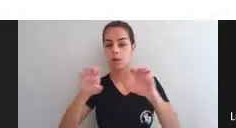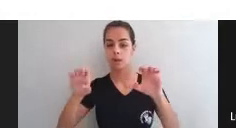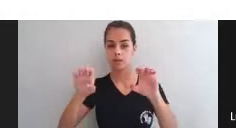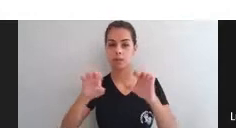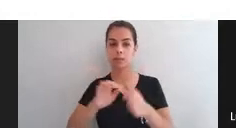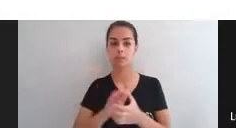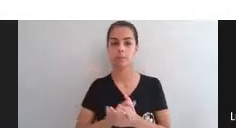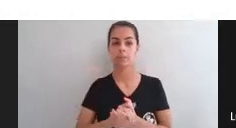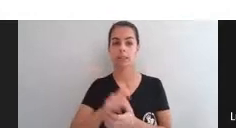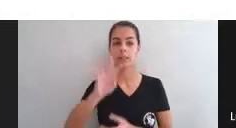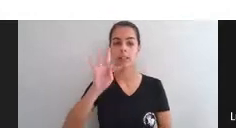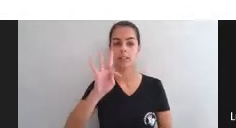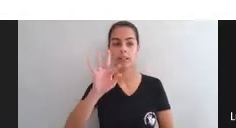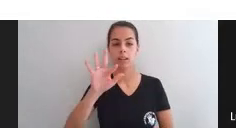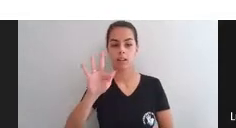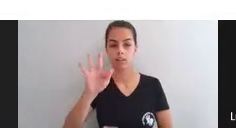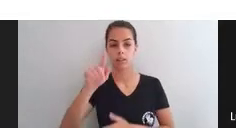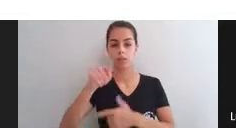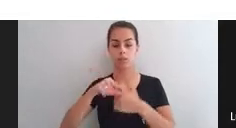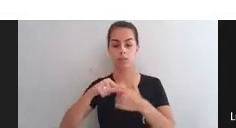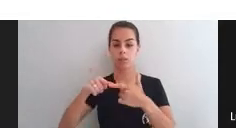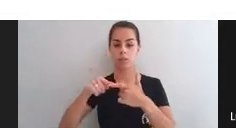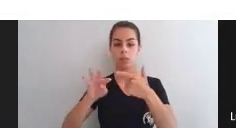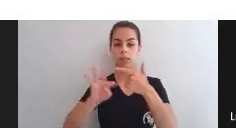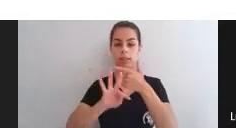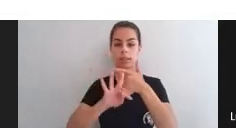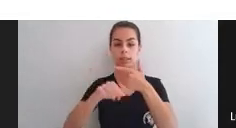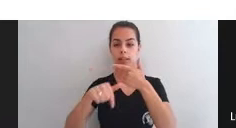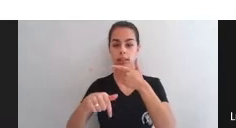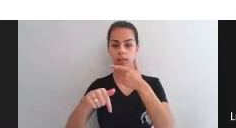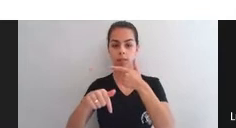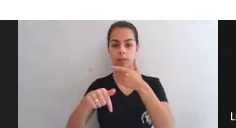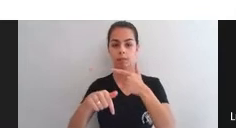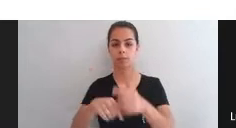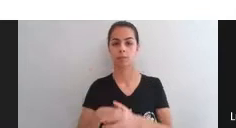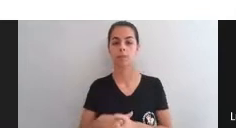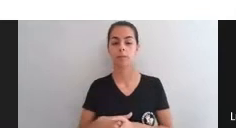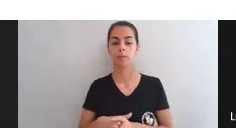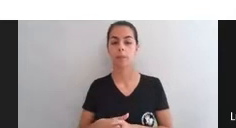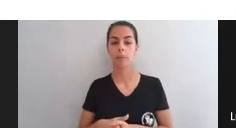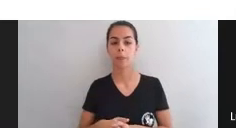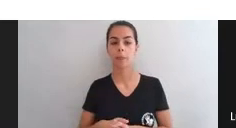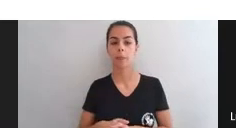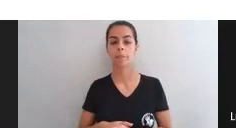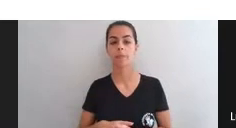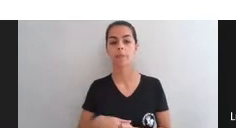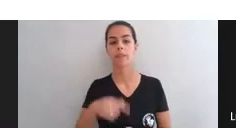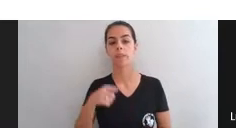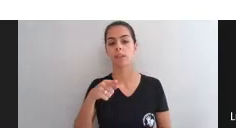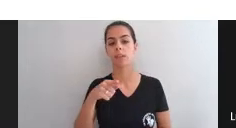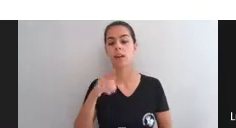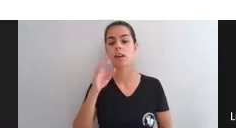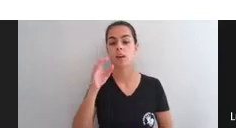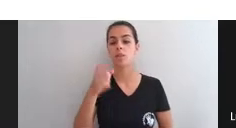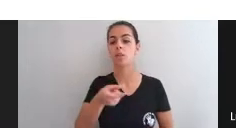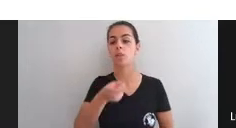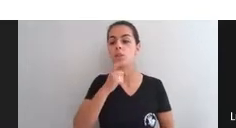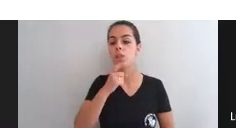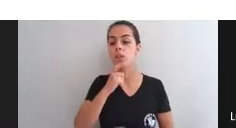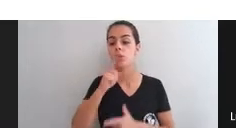rejeitado, dividido pelo QQ, que é o calor absorvido. Né? O calor da fonte quente, da fonte fria, dividido pelo calor da fonte